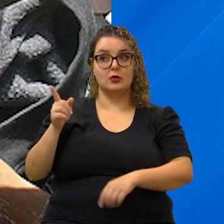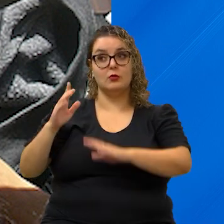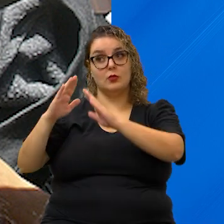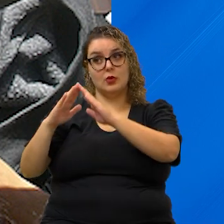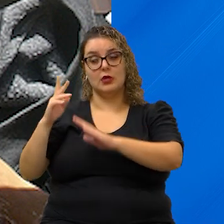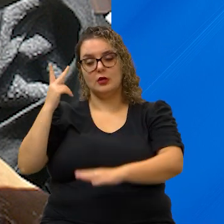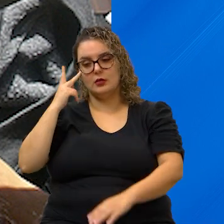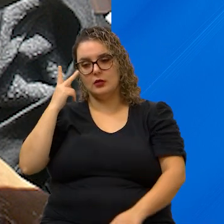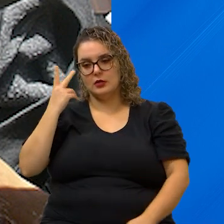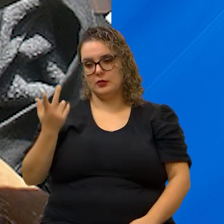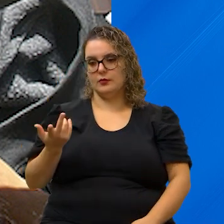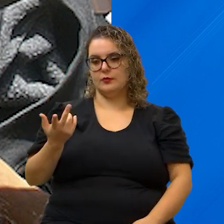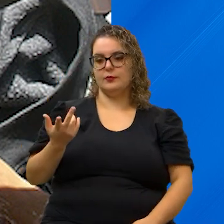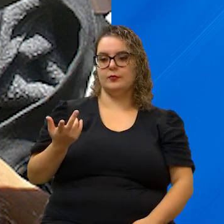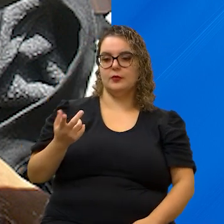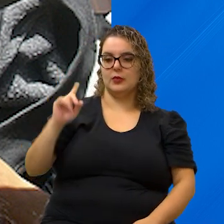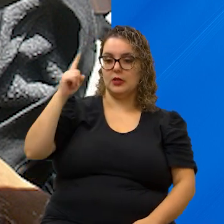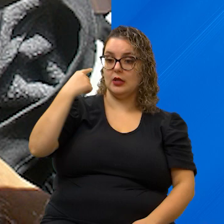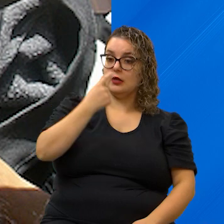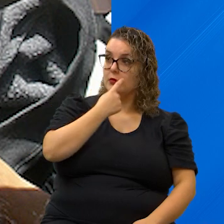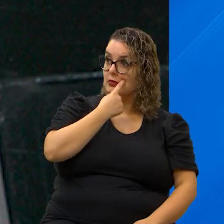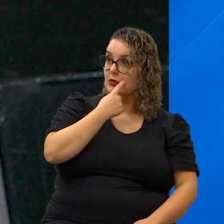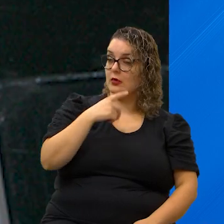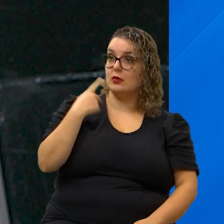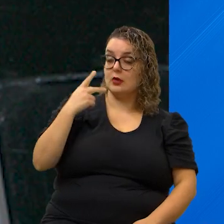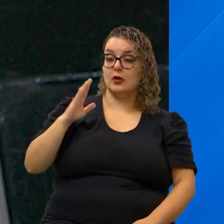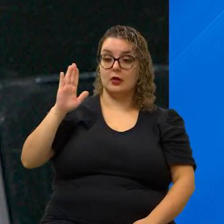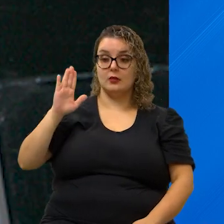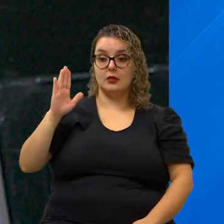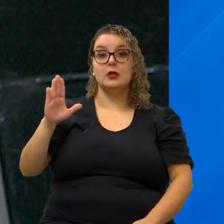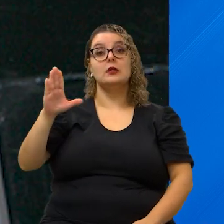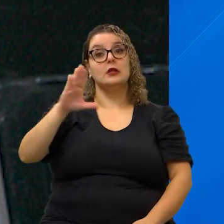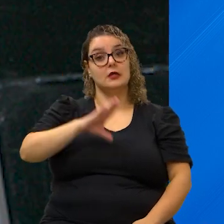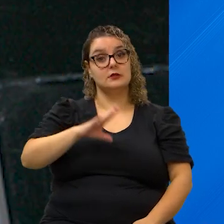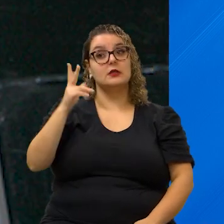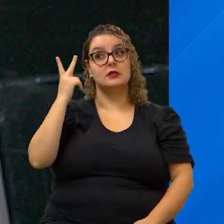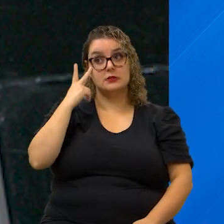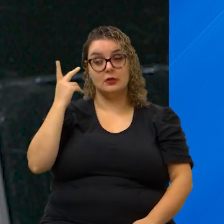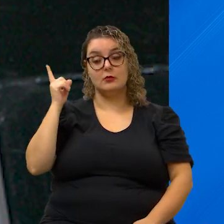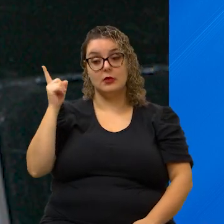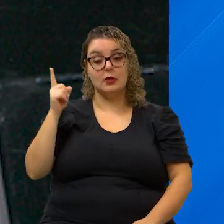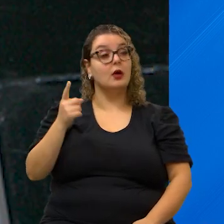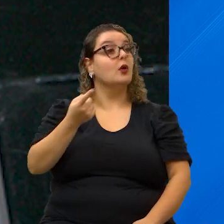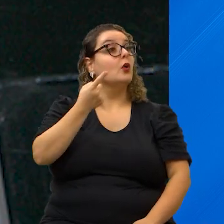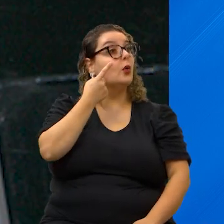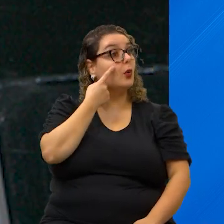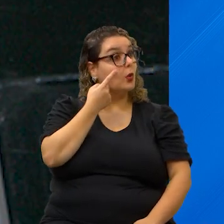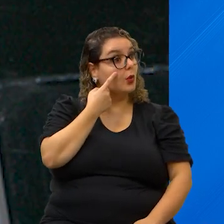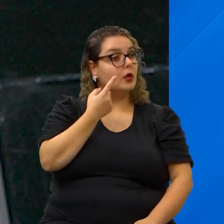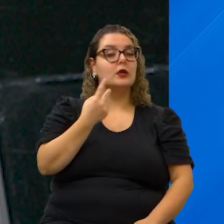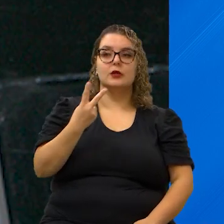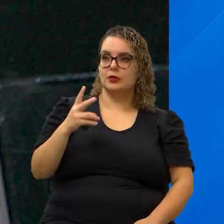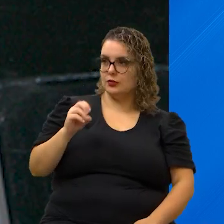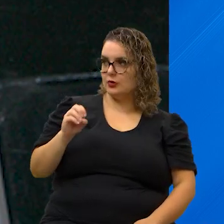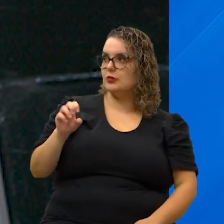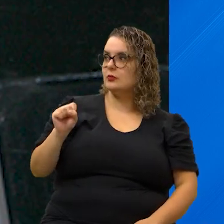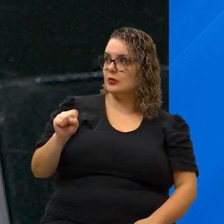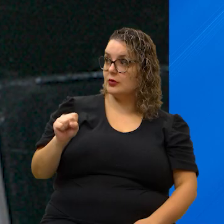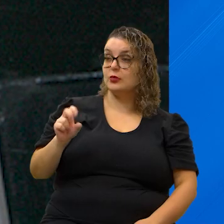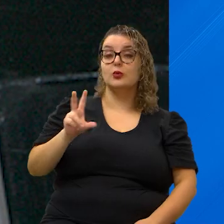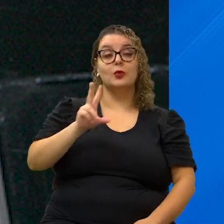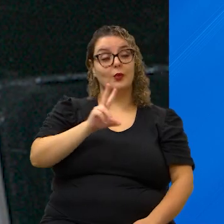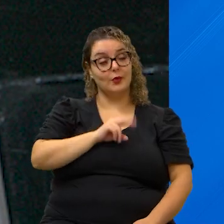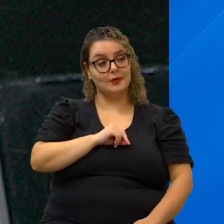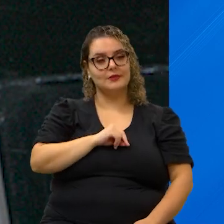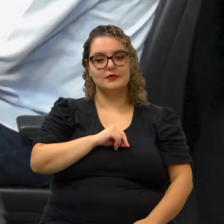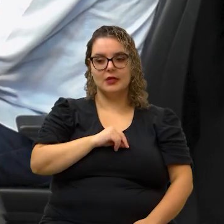período eu passei a morar em São Paulo. E eu fui, candidato a vereador pela primeira vez na cidade de São Paulo. Olha! Em